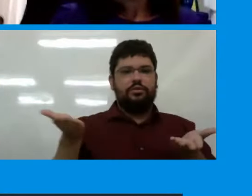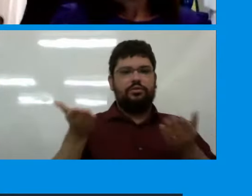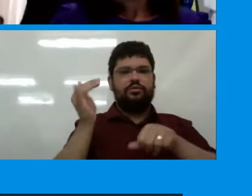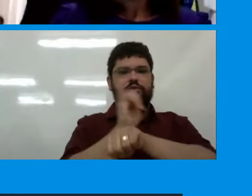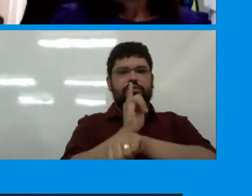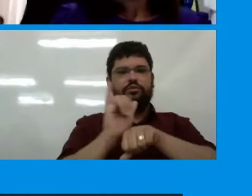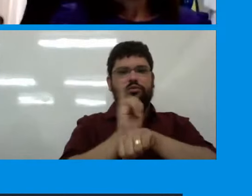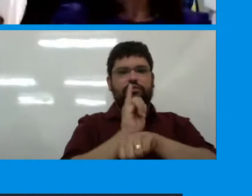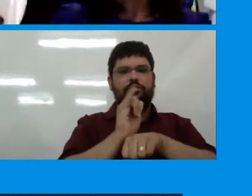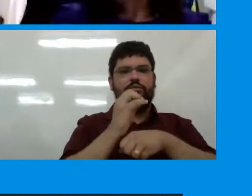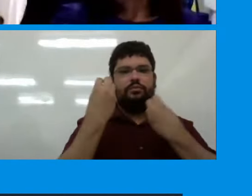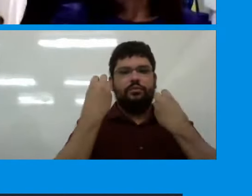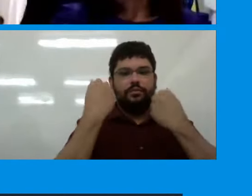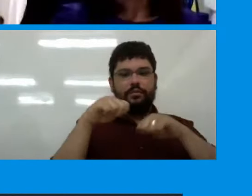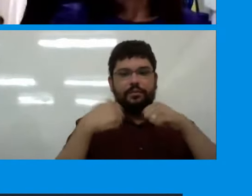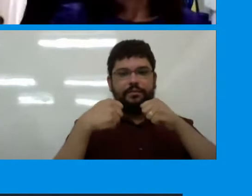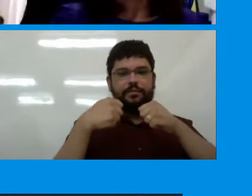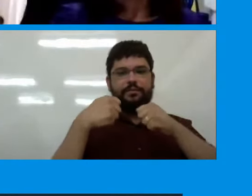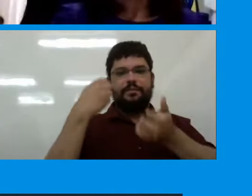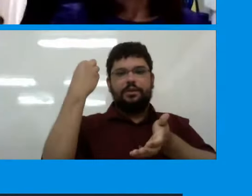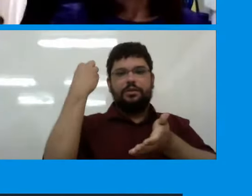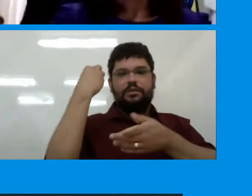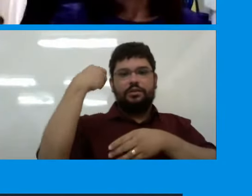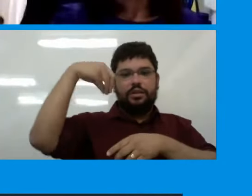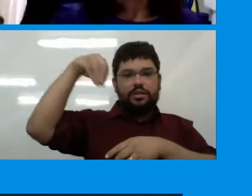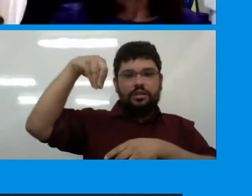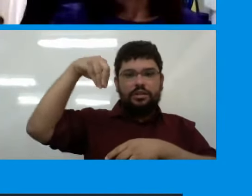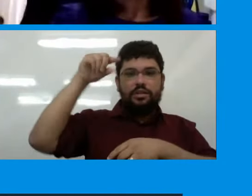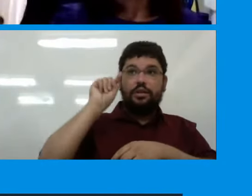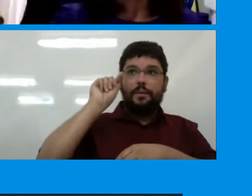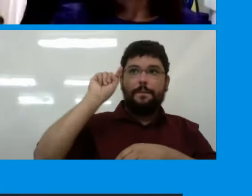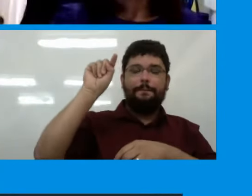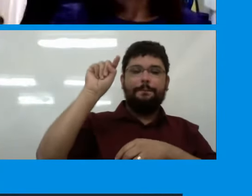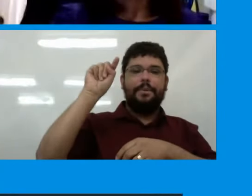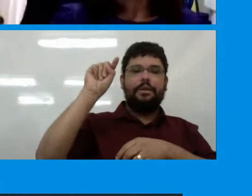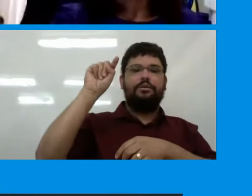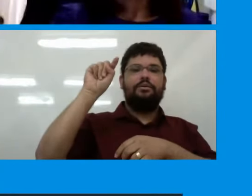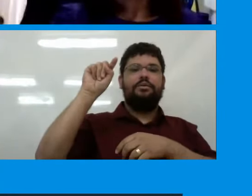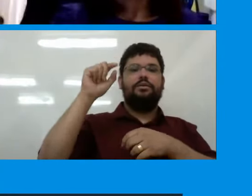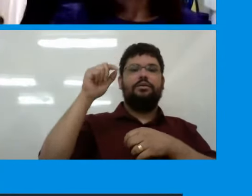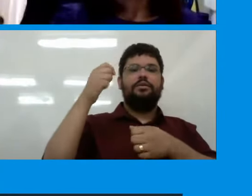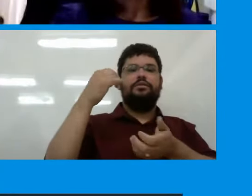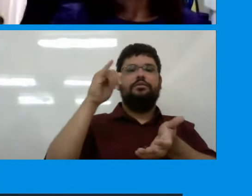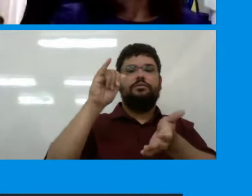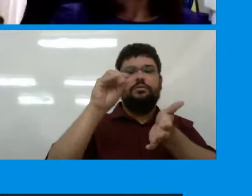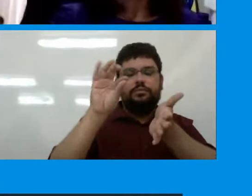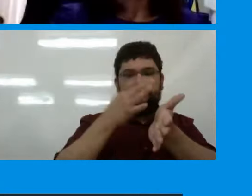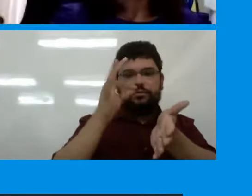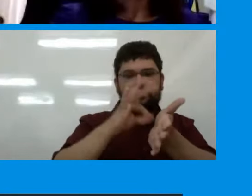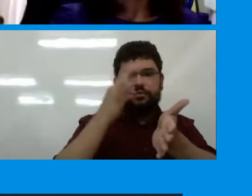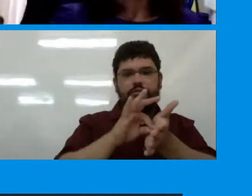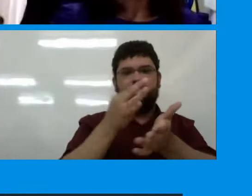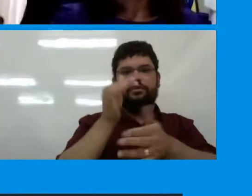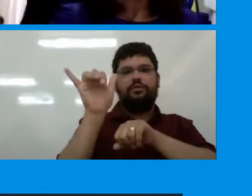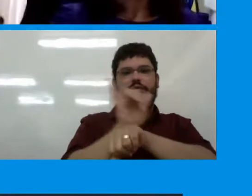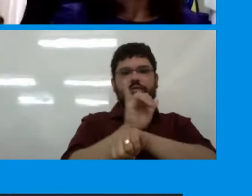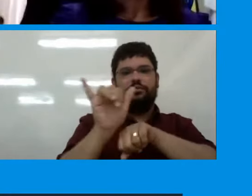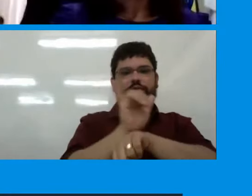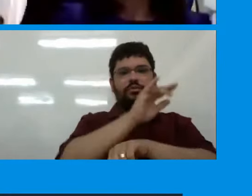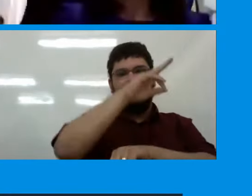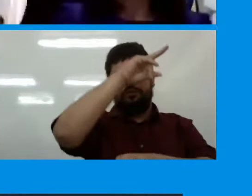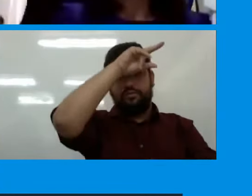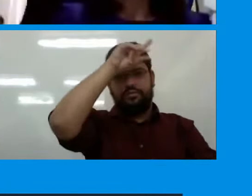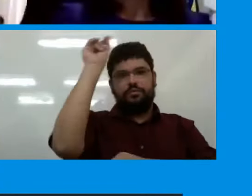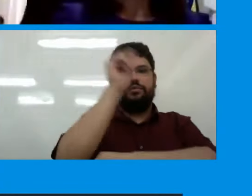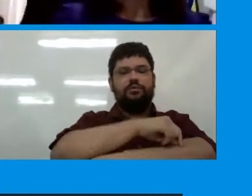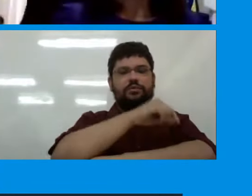para se inscreverem no canal da Prefeitura de Mossoró. Ativar o sino das notificações para acompanhar todas as